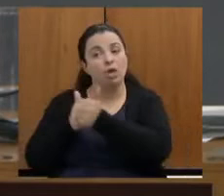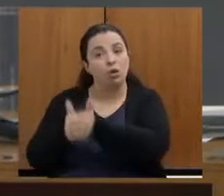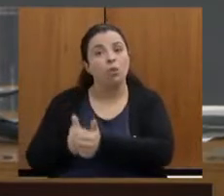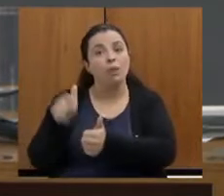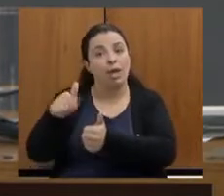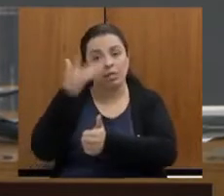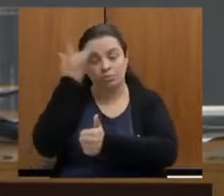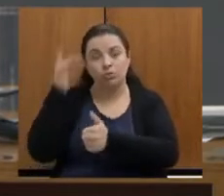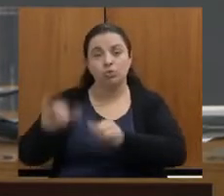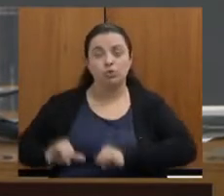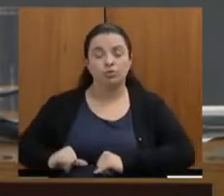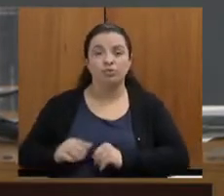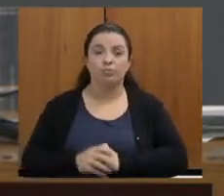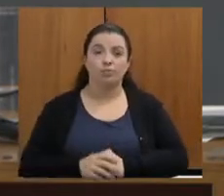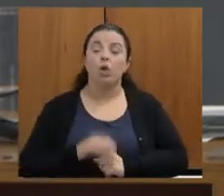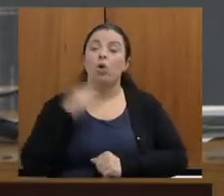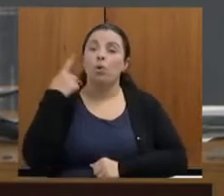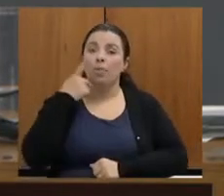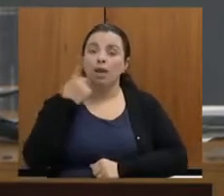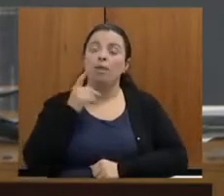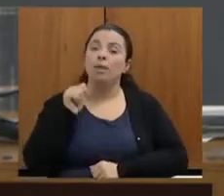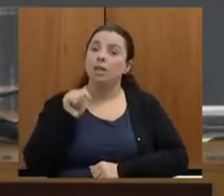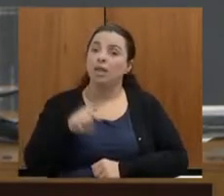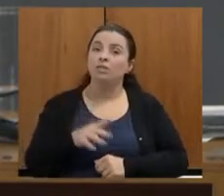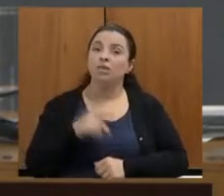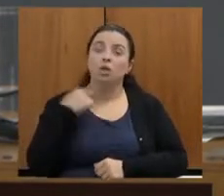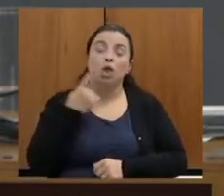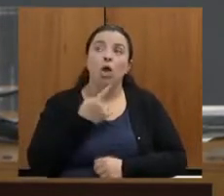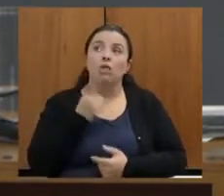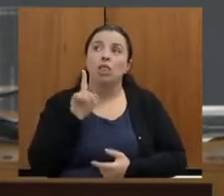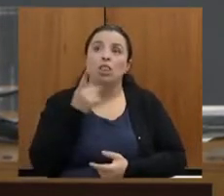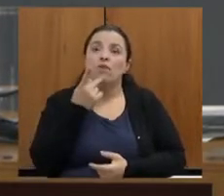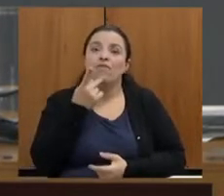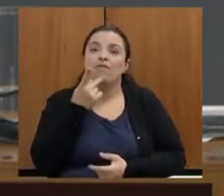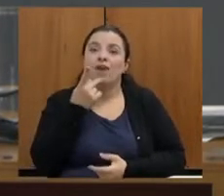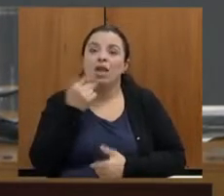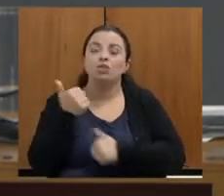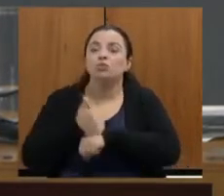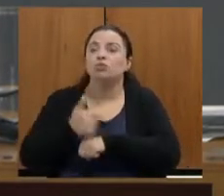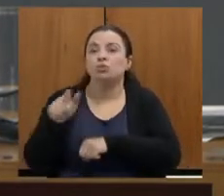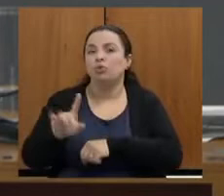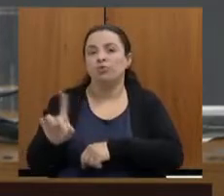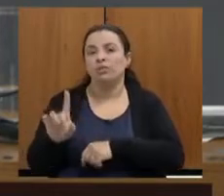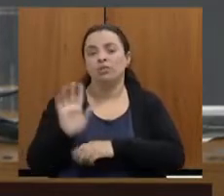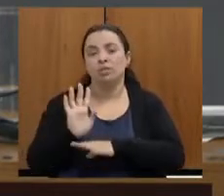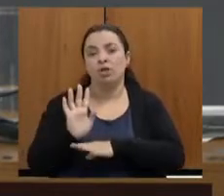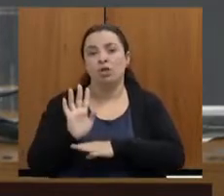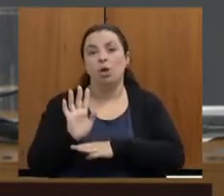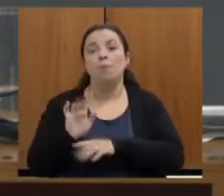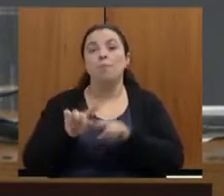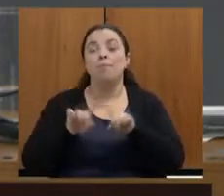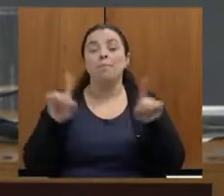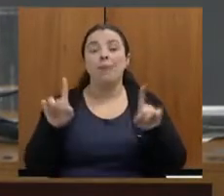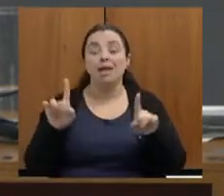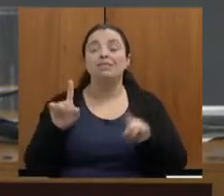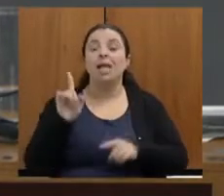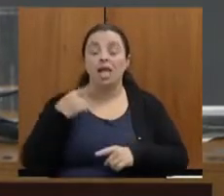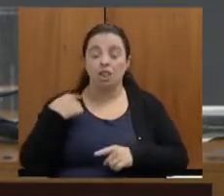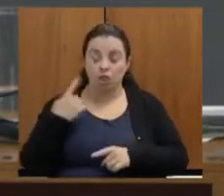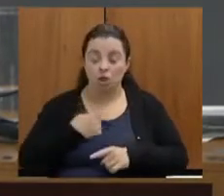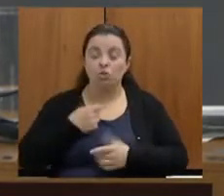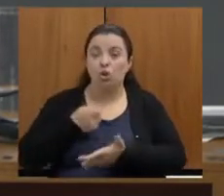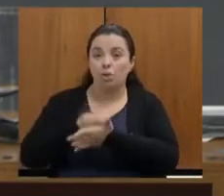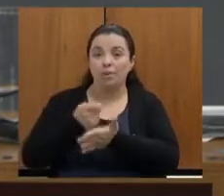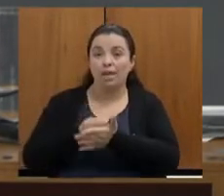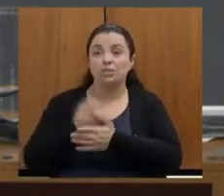que o Parlamento é isso também a gente não fala como diz o deputado a Beatriz por vocês mas com certeza é obrigação